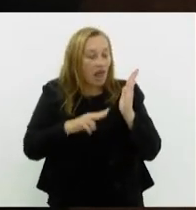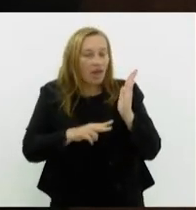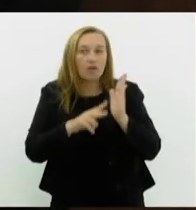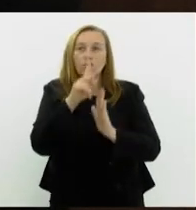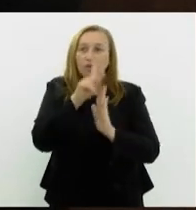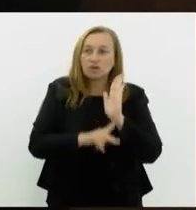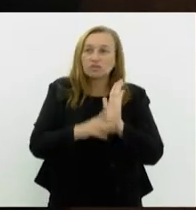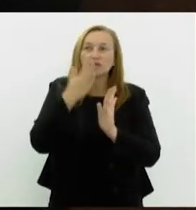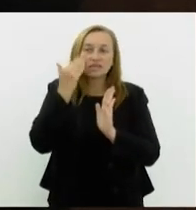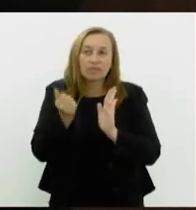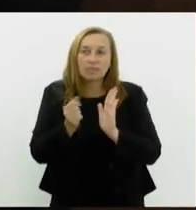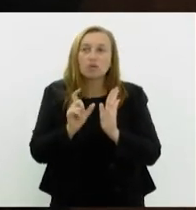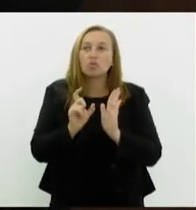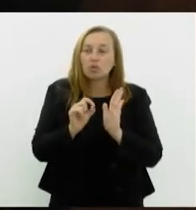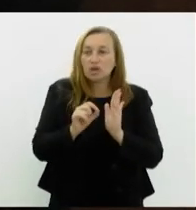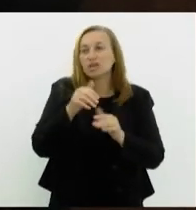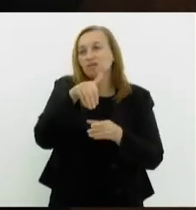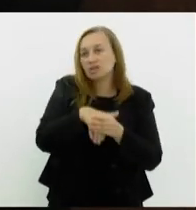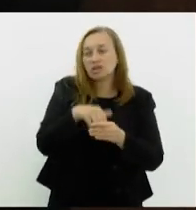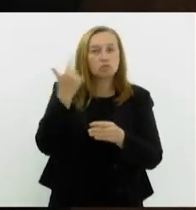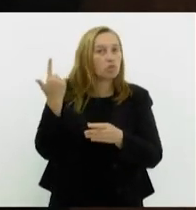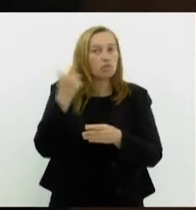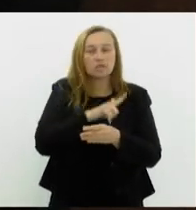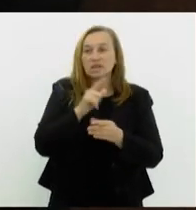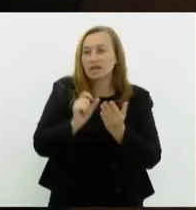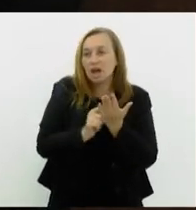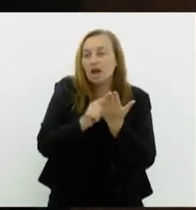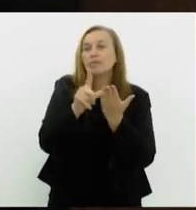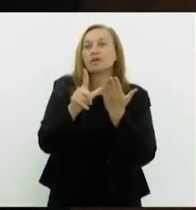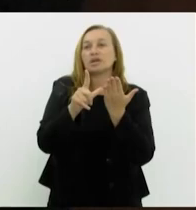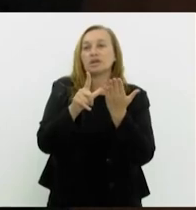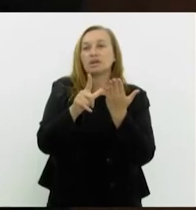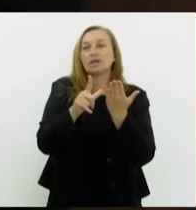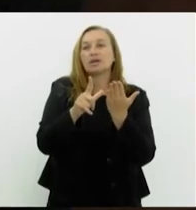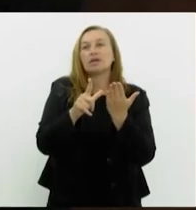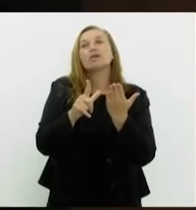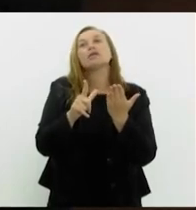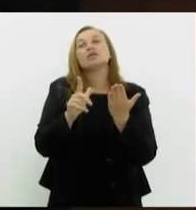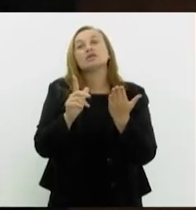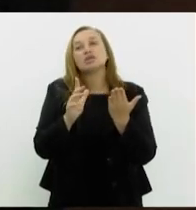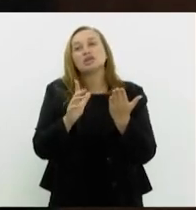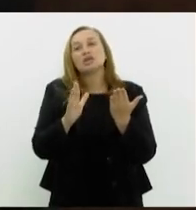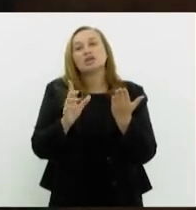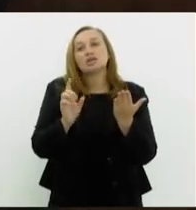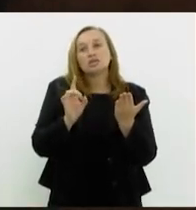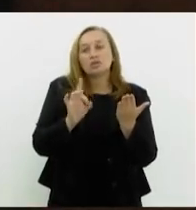para a gente saber realmente o que, é que a gente está votando, porque a gente não consegue abrir, a menos quem já tenha trazido